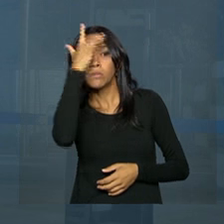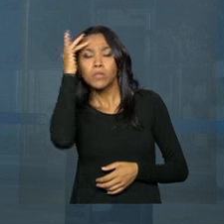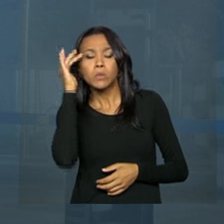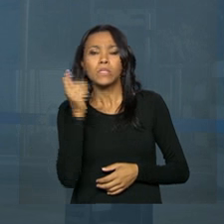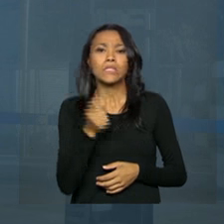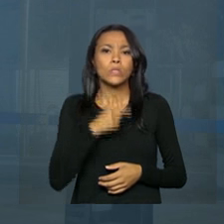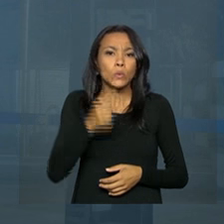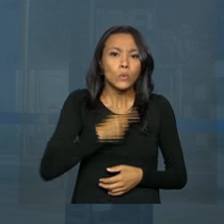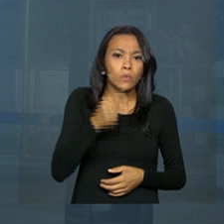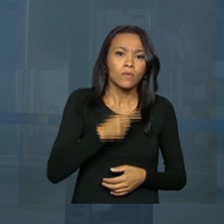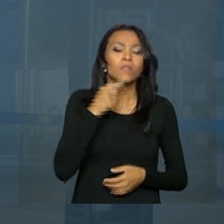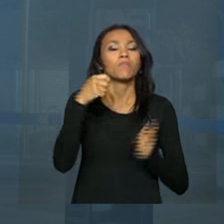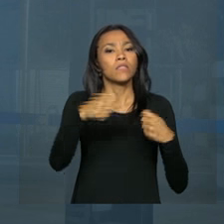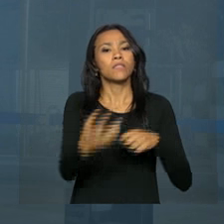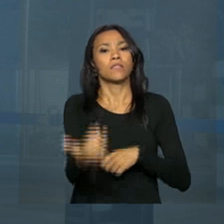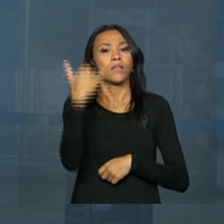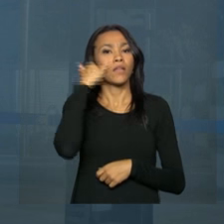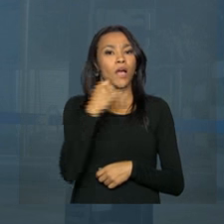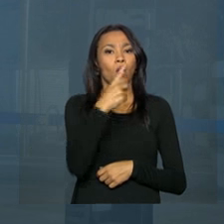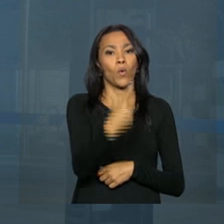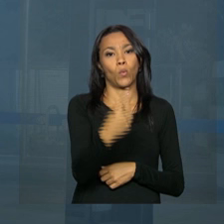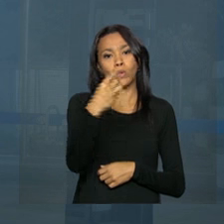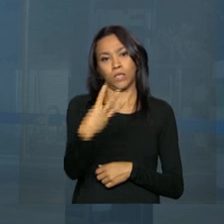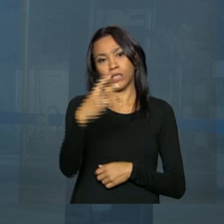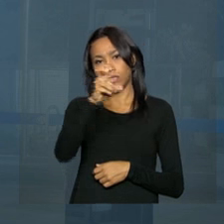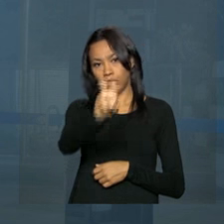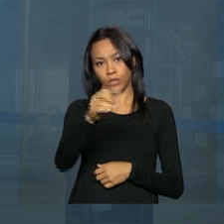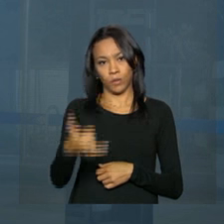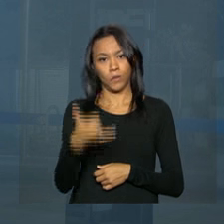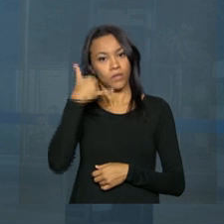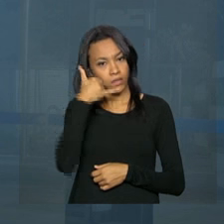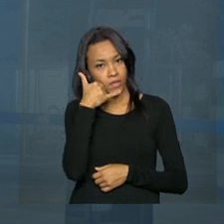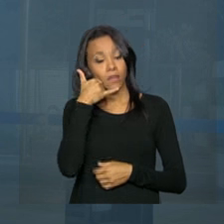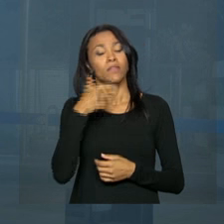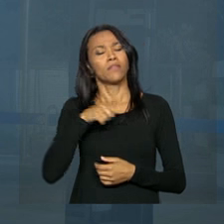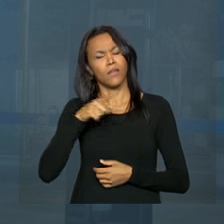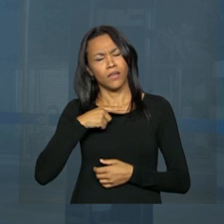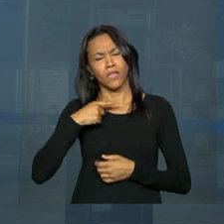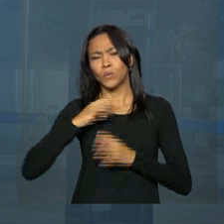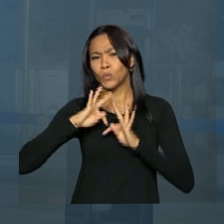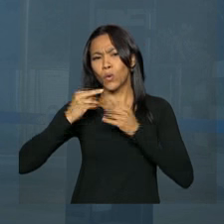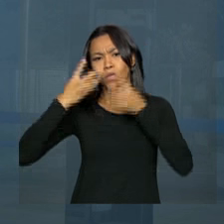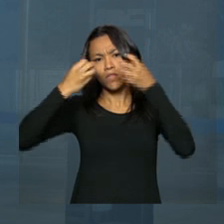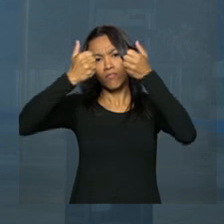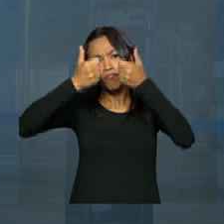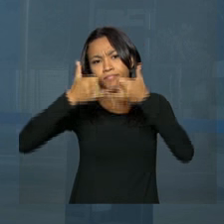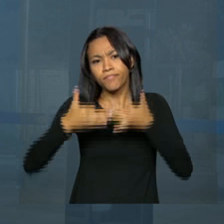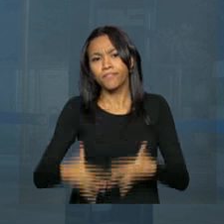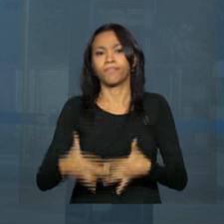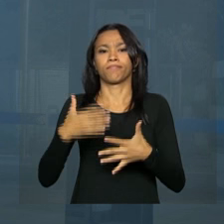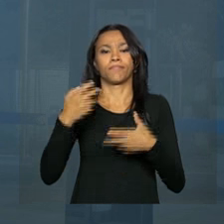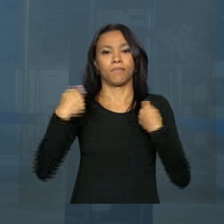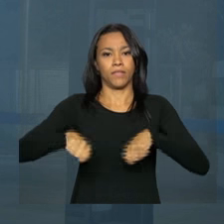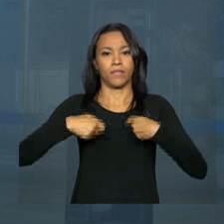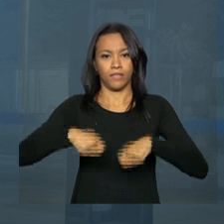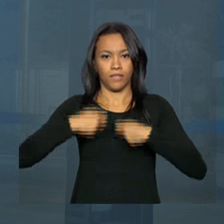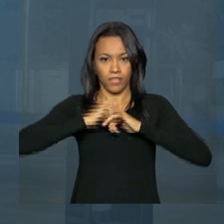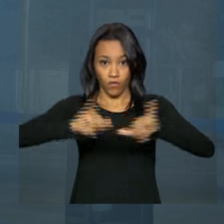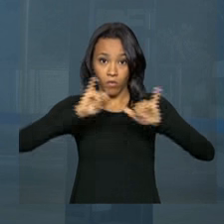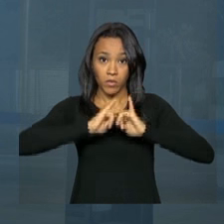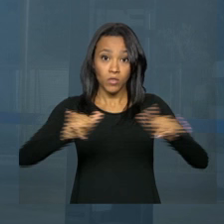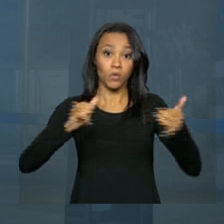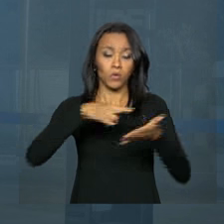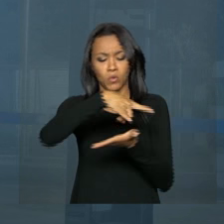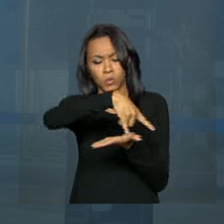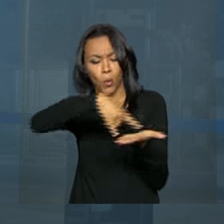dúvida devem ligar no 135 que receberá todas as informações que ele precisa da